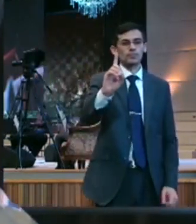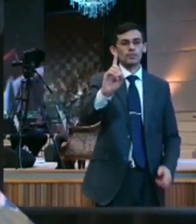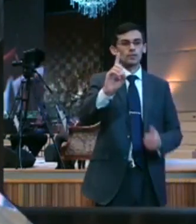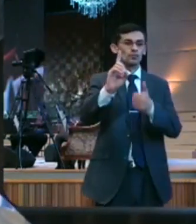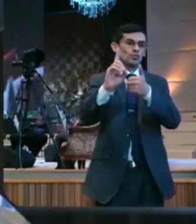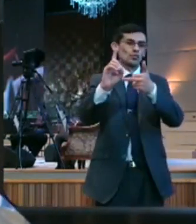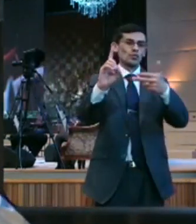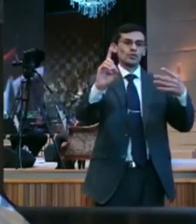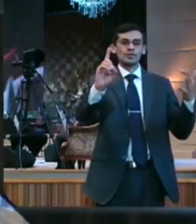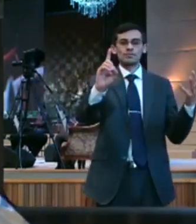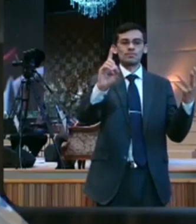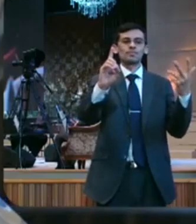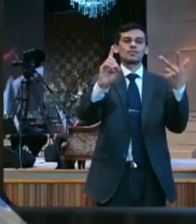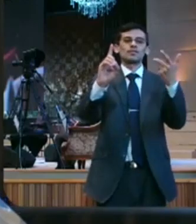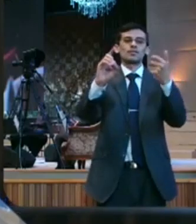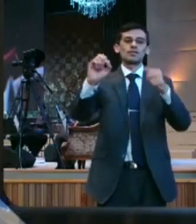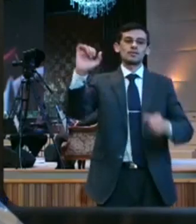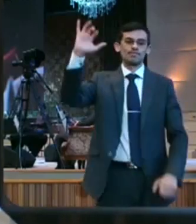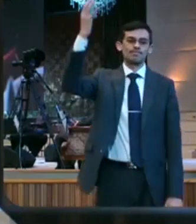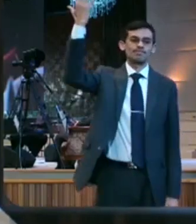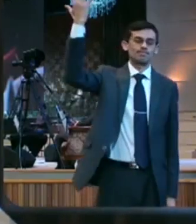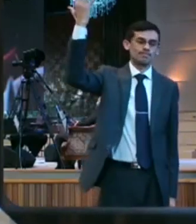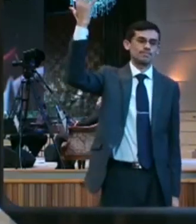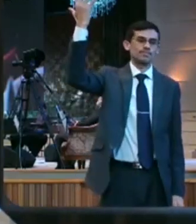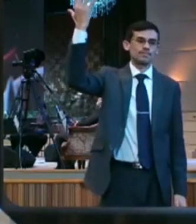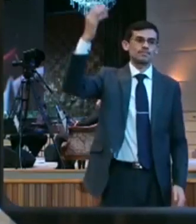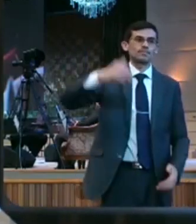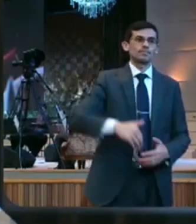coisas extraordinárias dele acontecem.